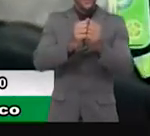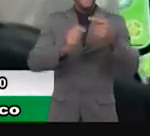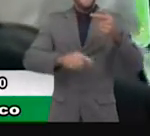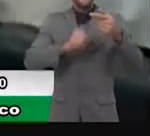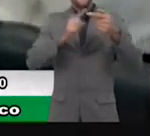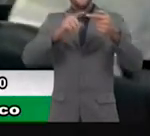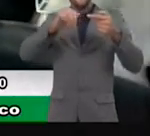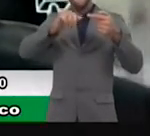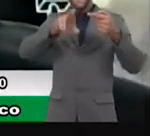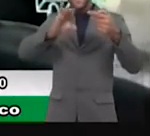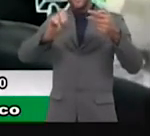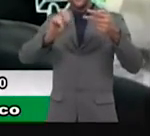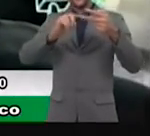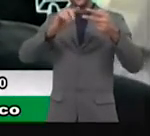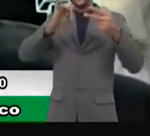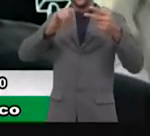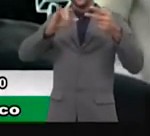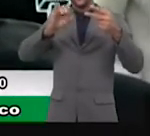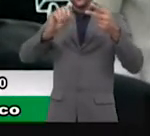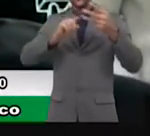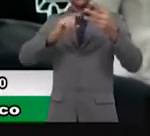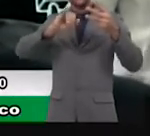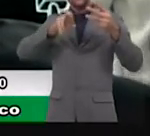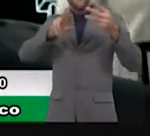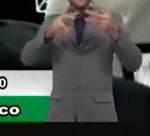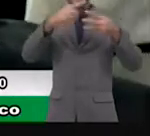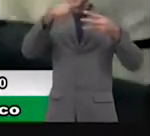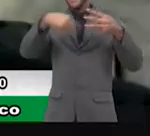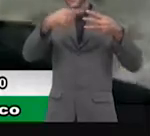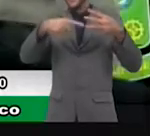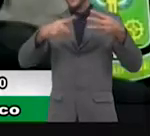juntar Tonioli, juntar seu Jair, dá